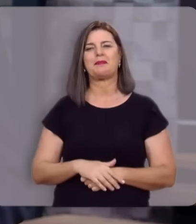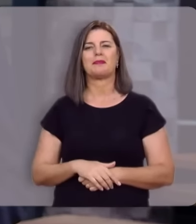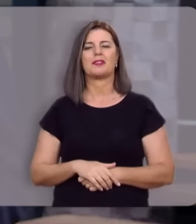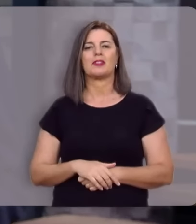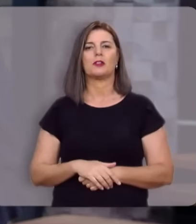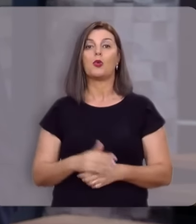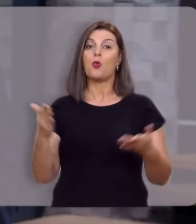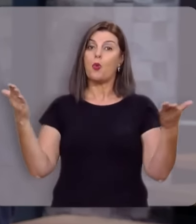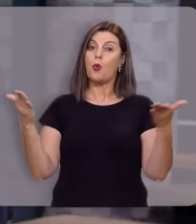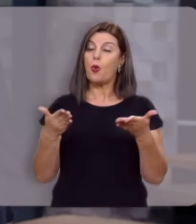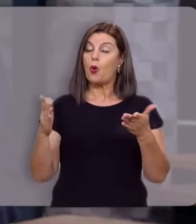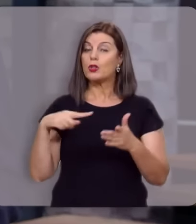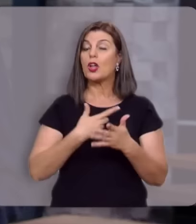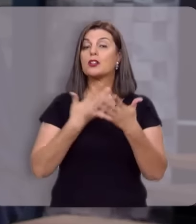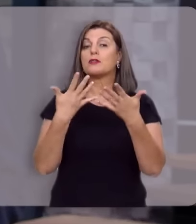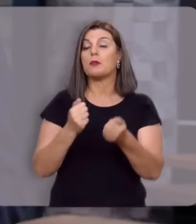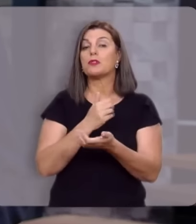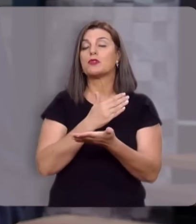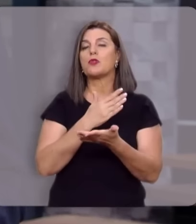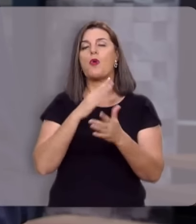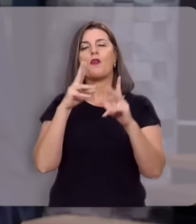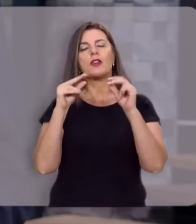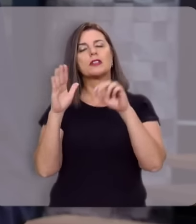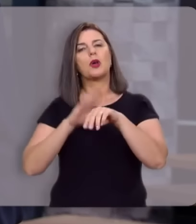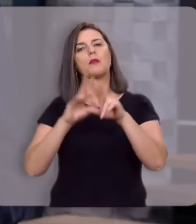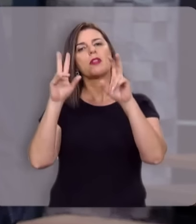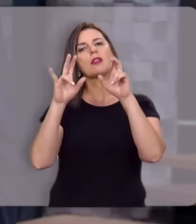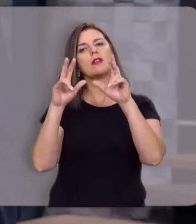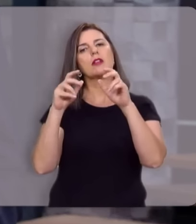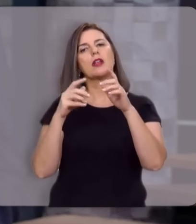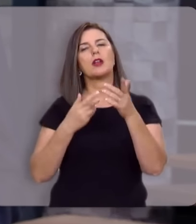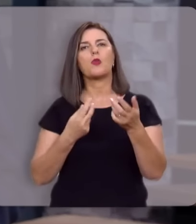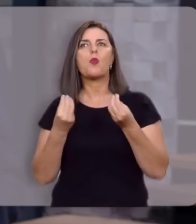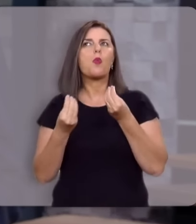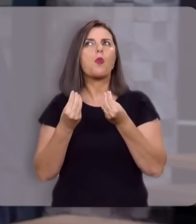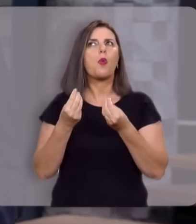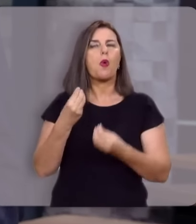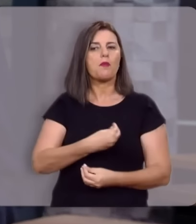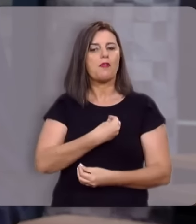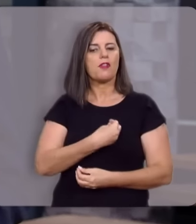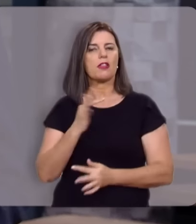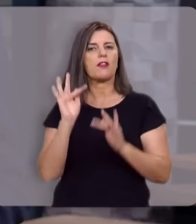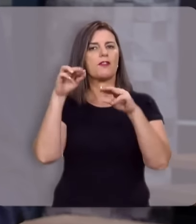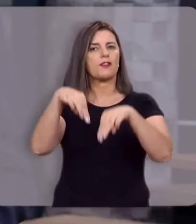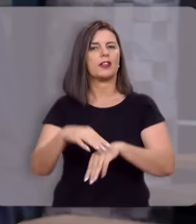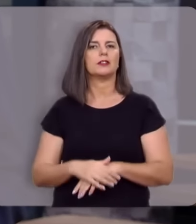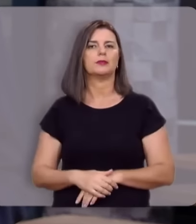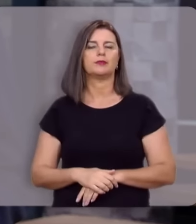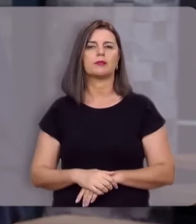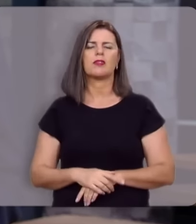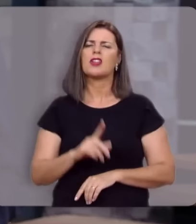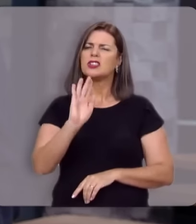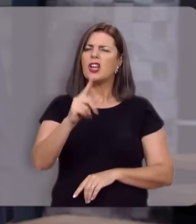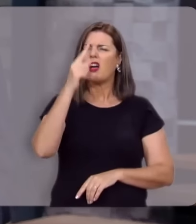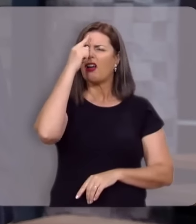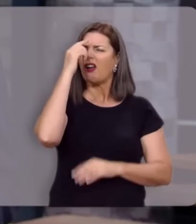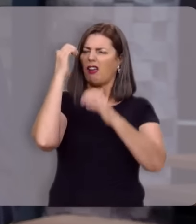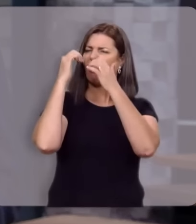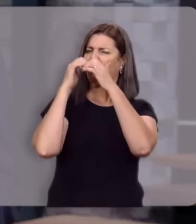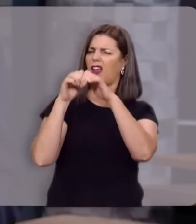Brasil. Hoje nós vamos conversar sobre o tema O Balanço Final da Vida. Você já parou